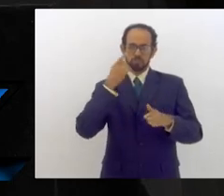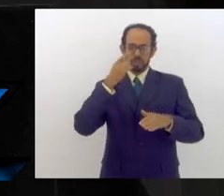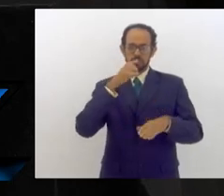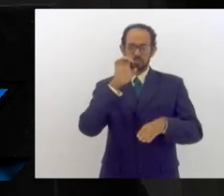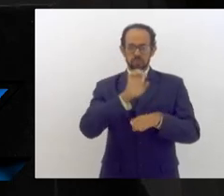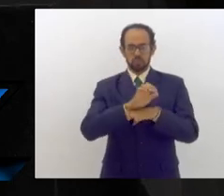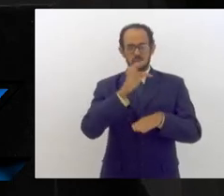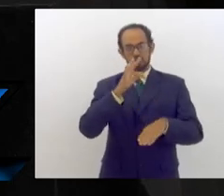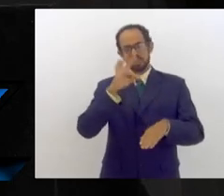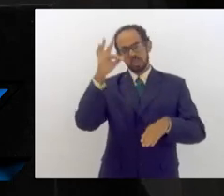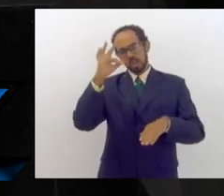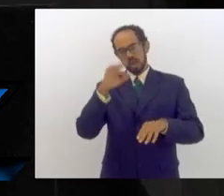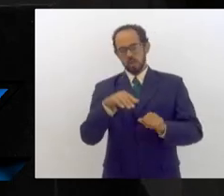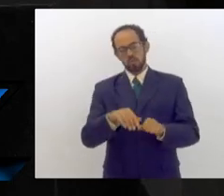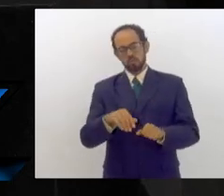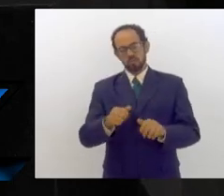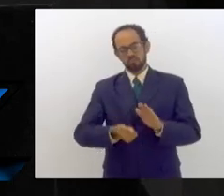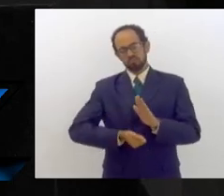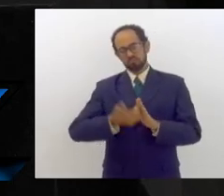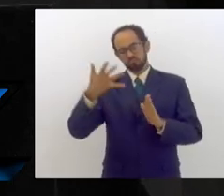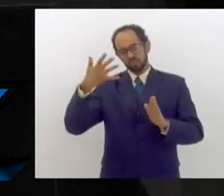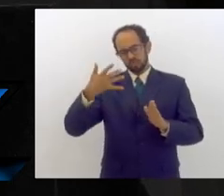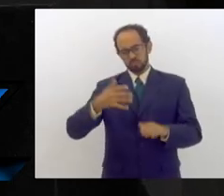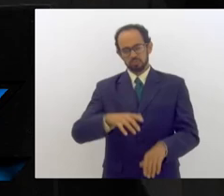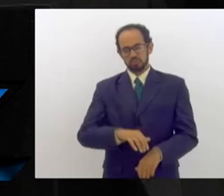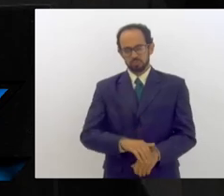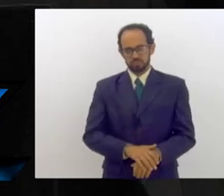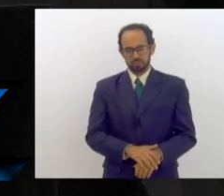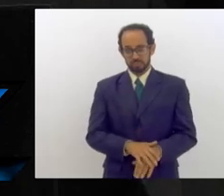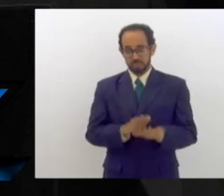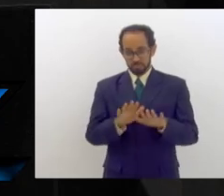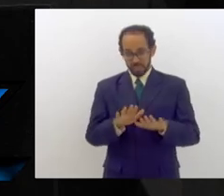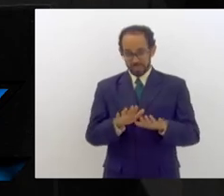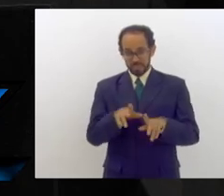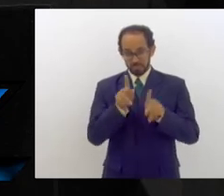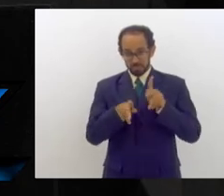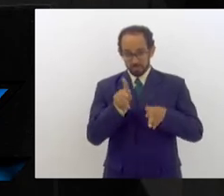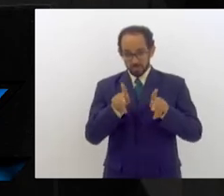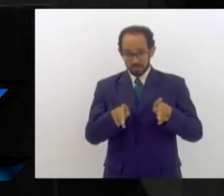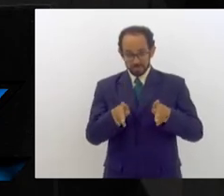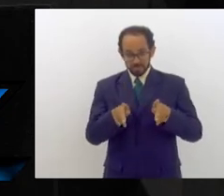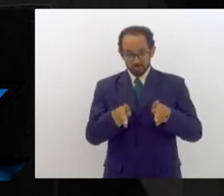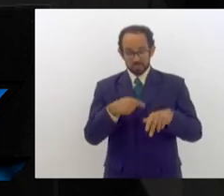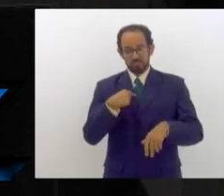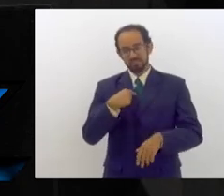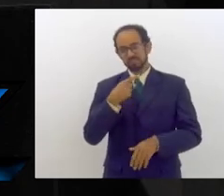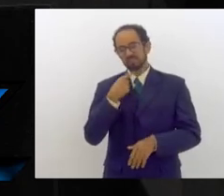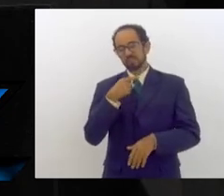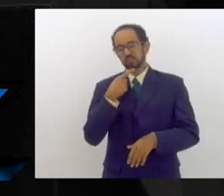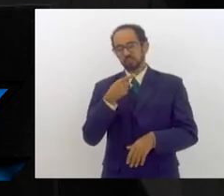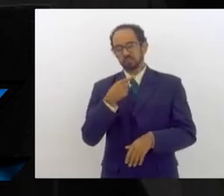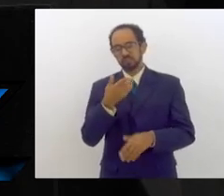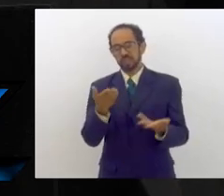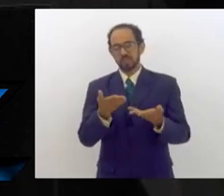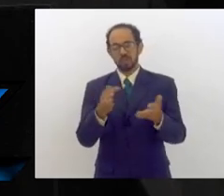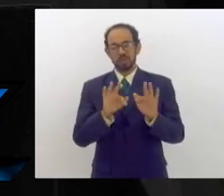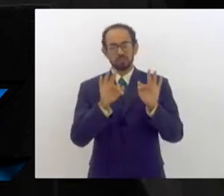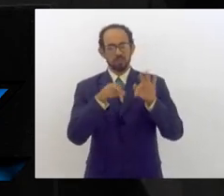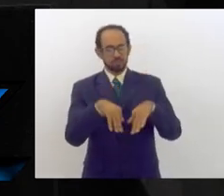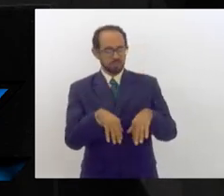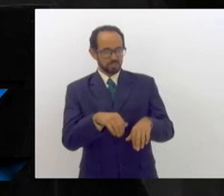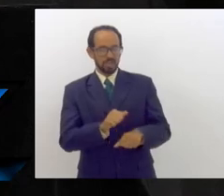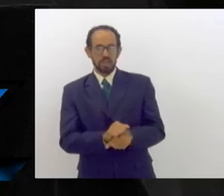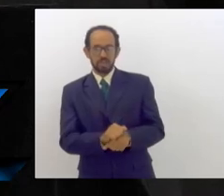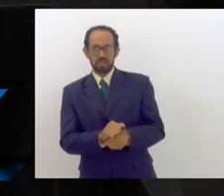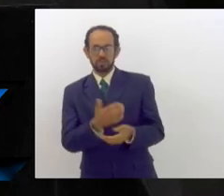Federal etc mas ao povo em si eu tenho minhas duas a gente concluir eu vou dar uma parte